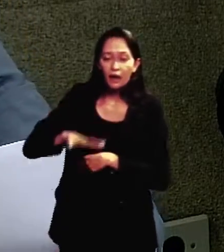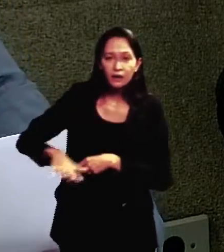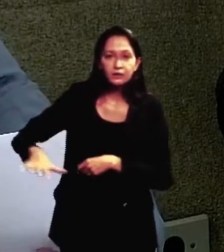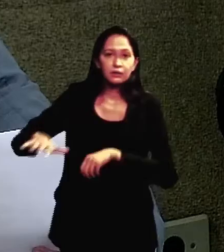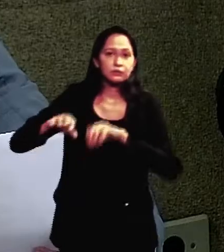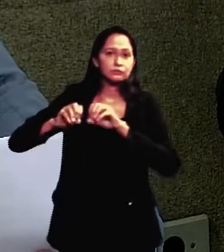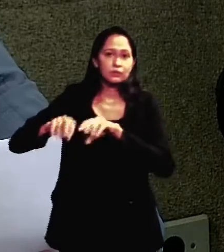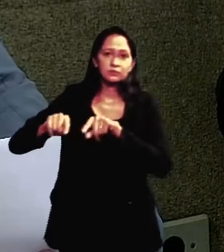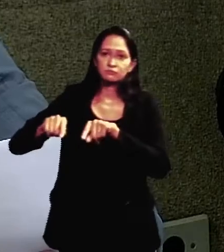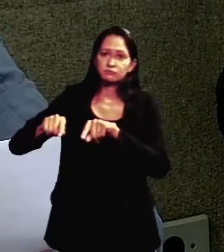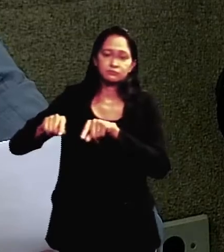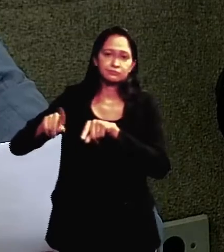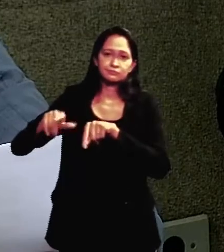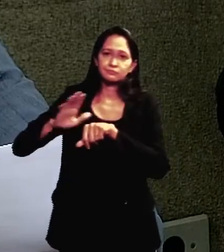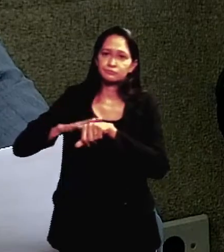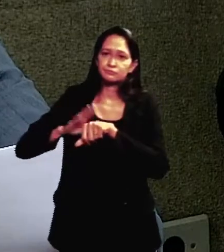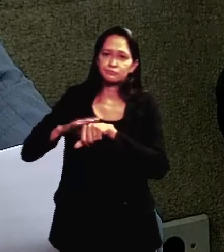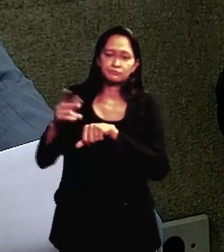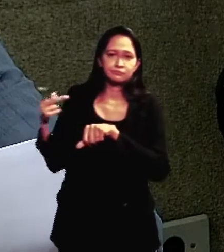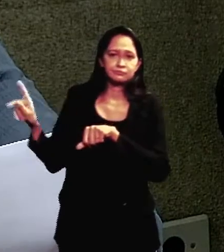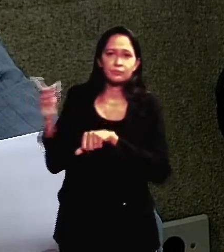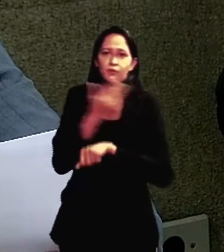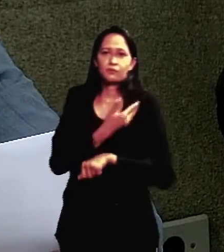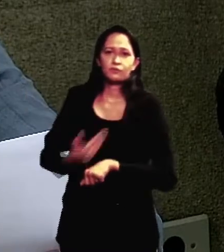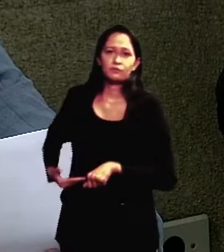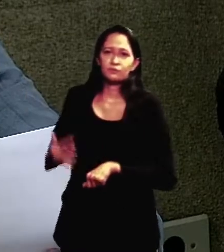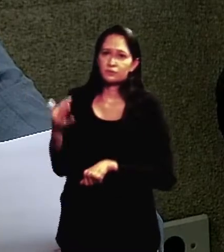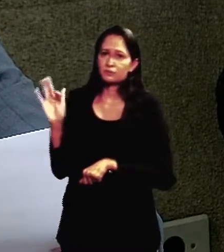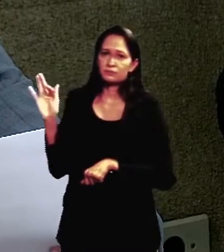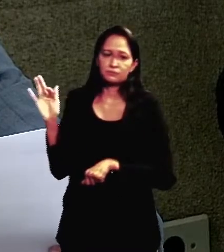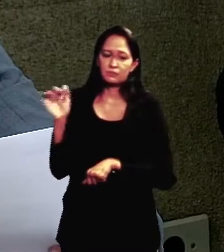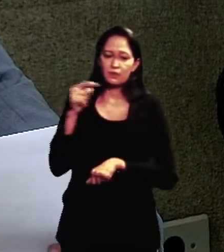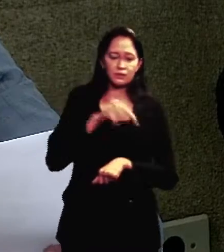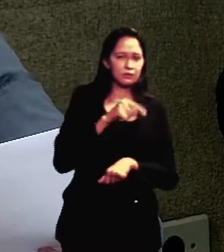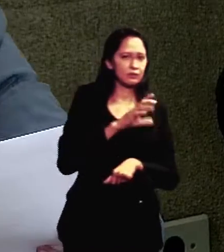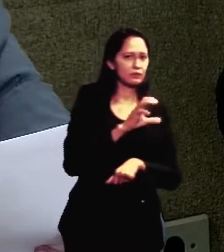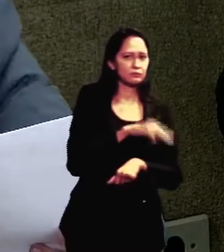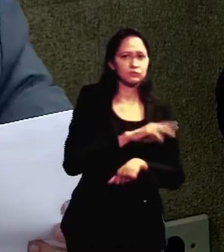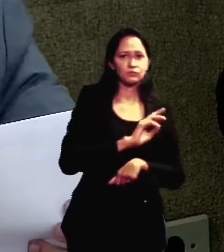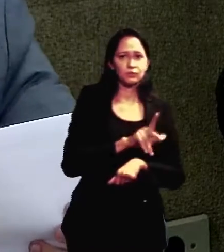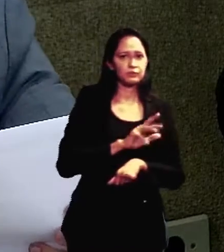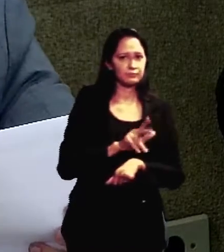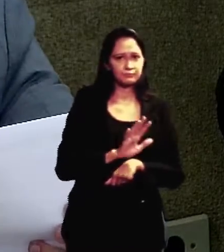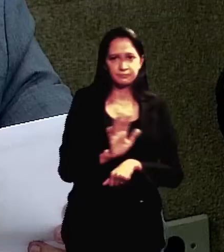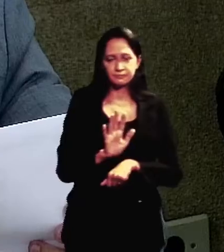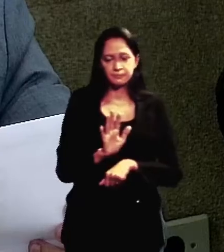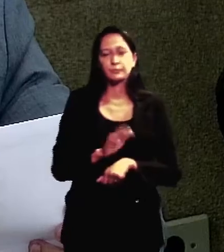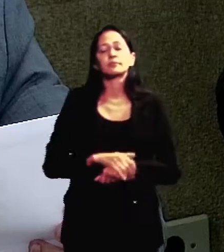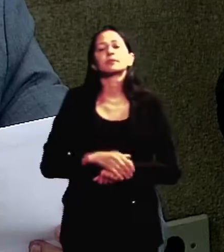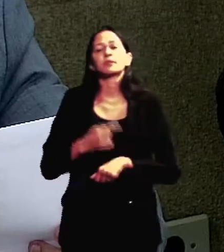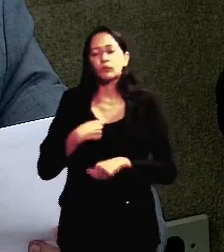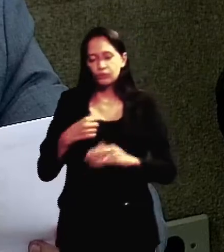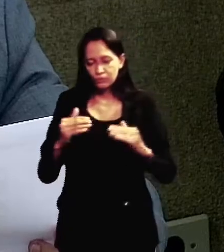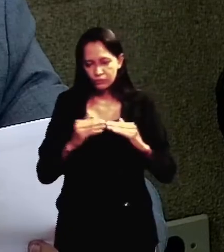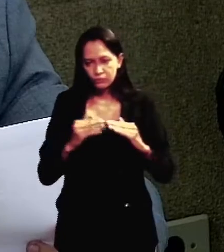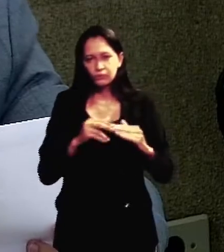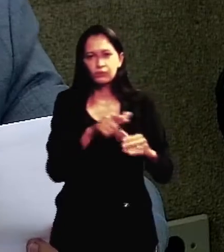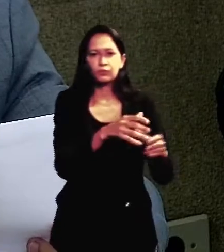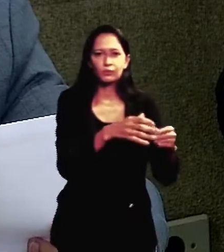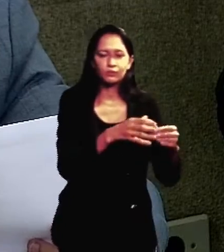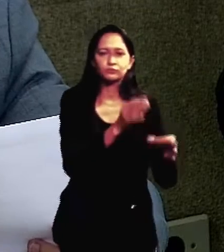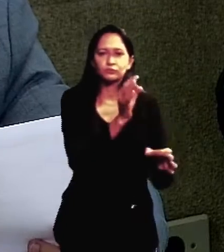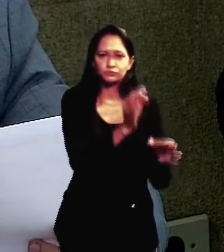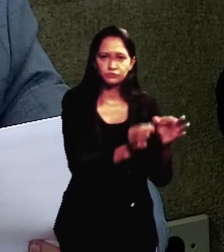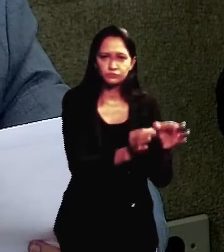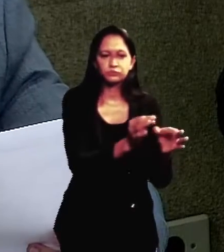como é o caso do projeto. Portanto, eu concordo, inclusive, com a Procuradoria, tive a